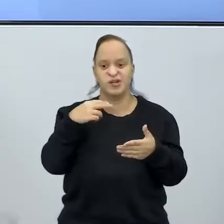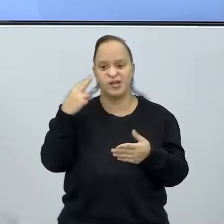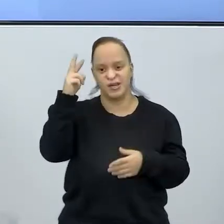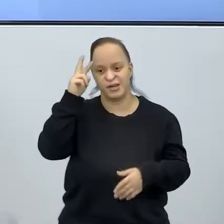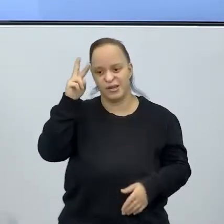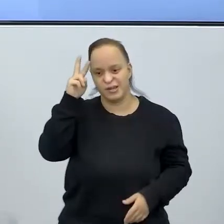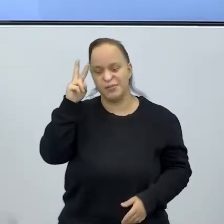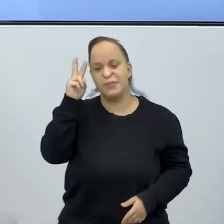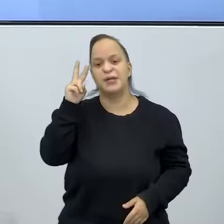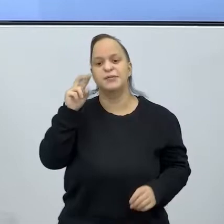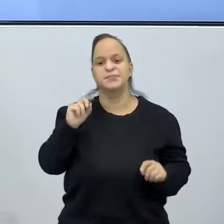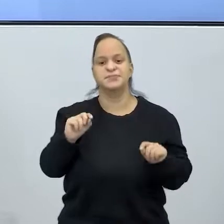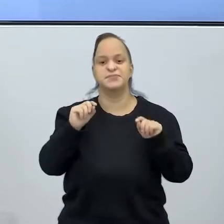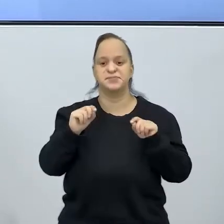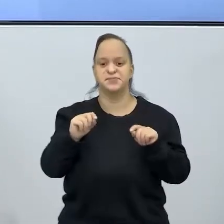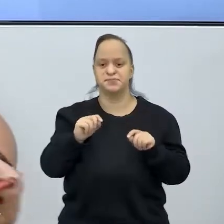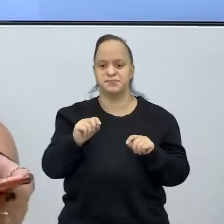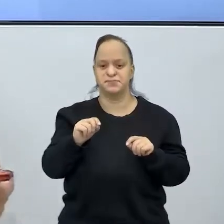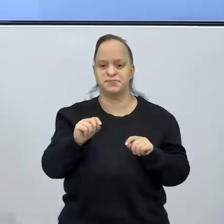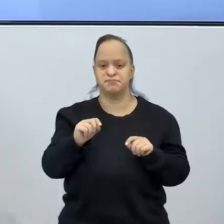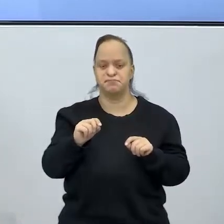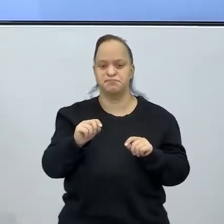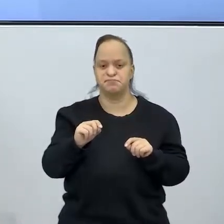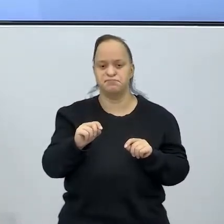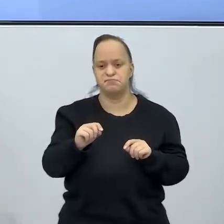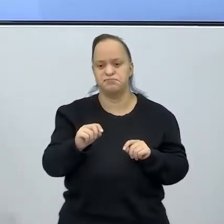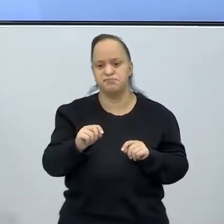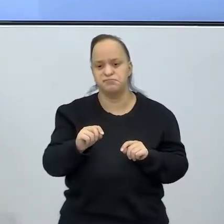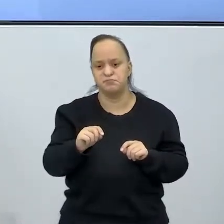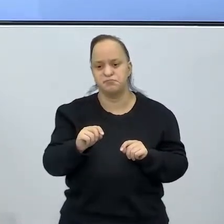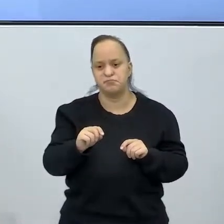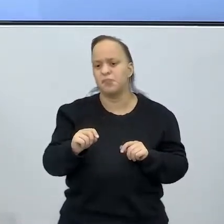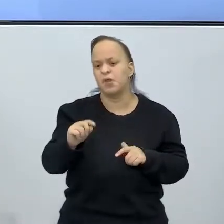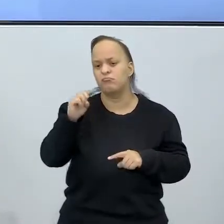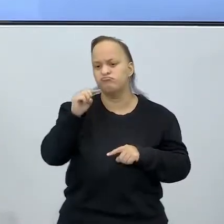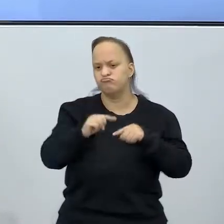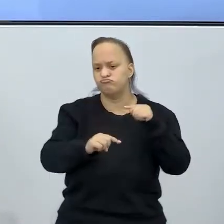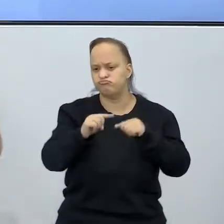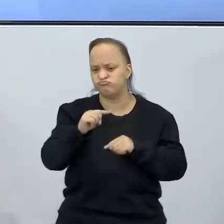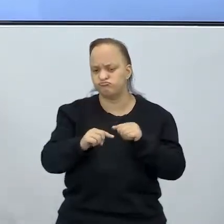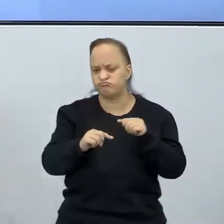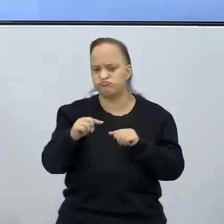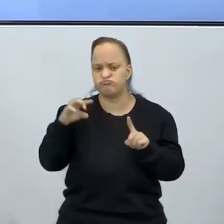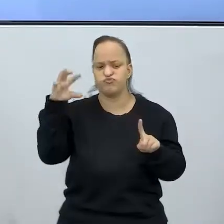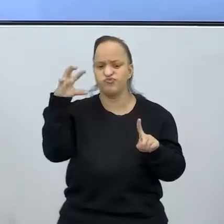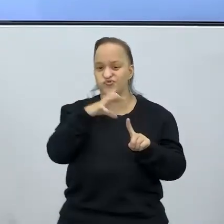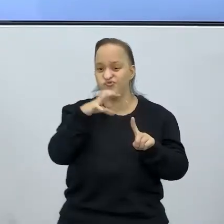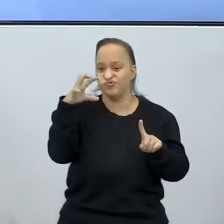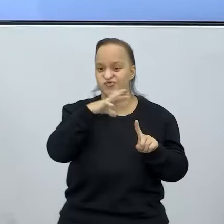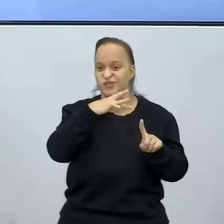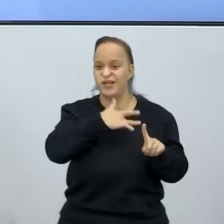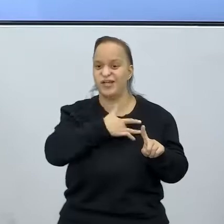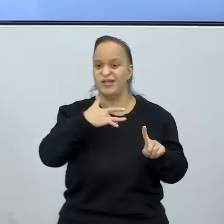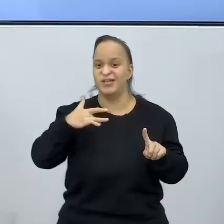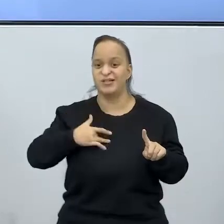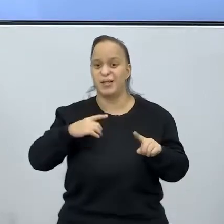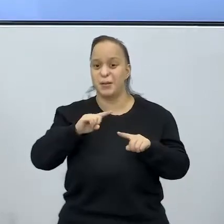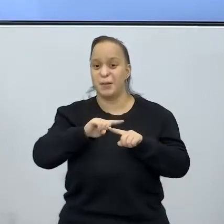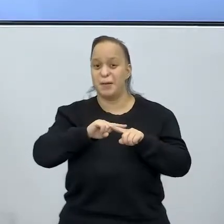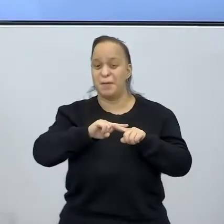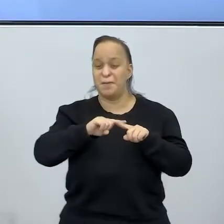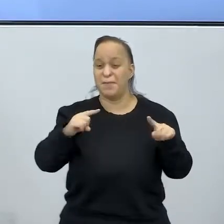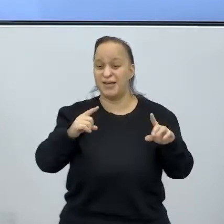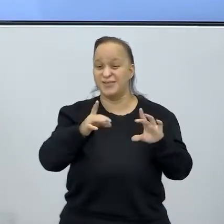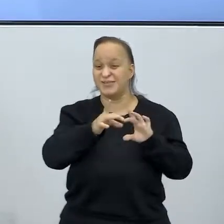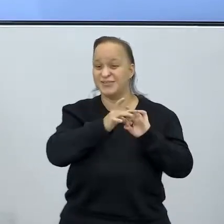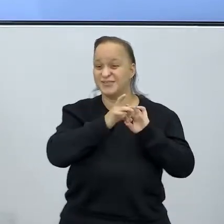determinantes sociais da saúde, eles são fatores que eles implicam na saúde das pessoas, mas eles não se relacionam com a